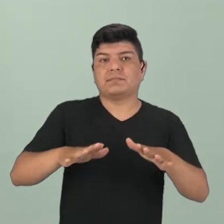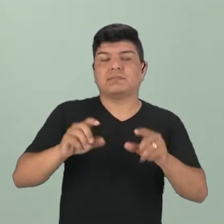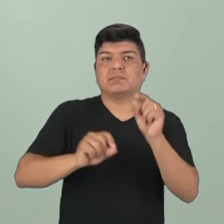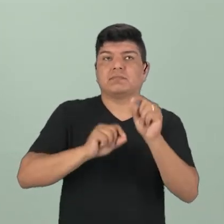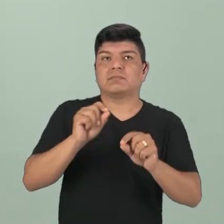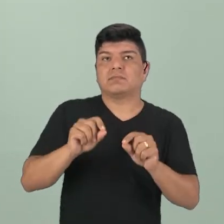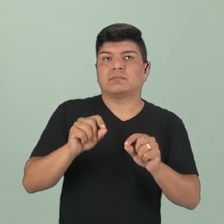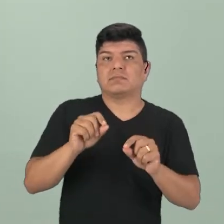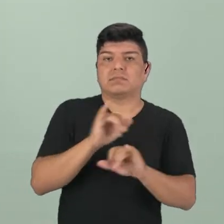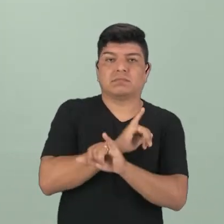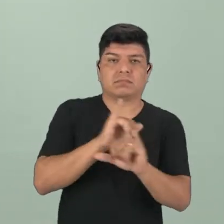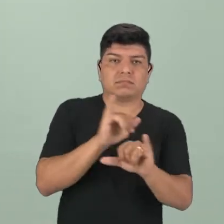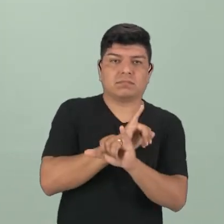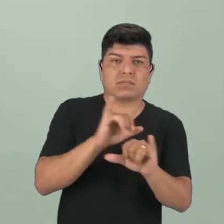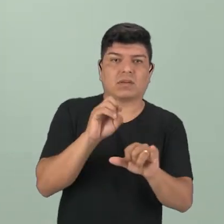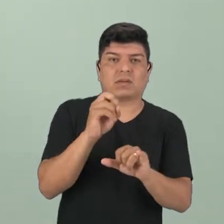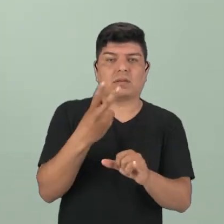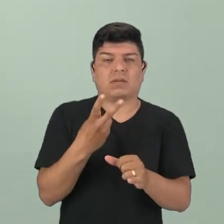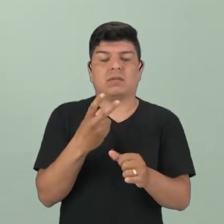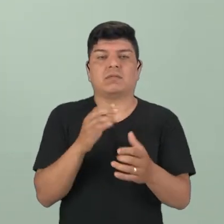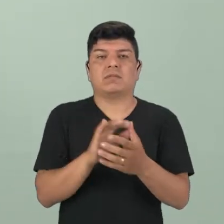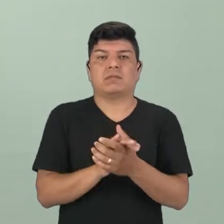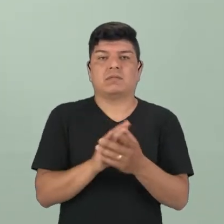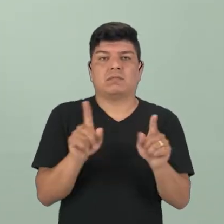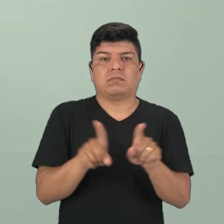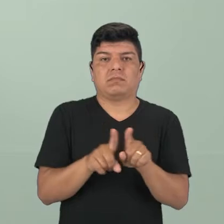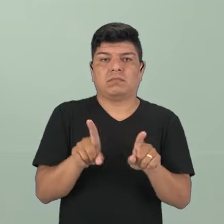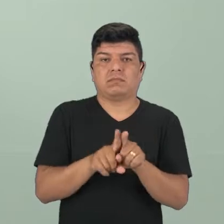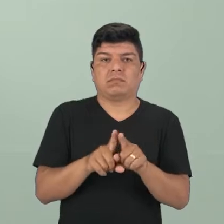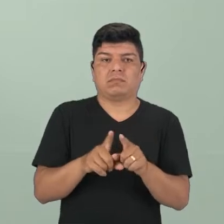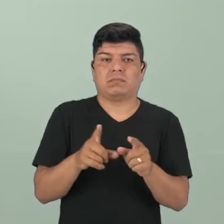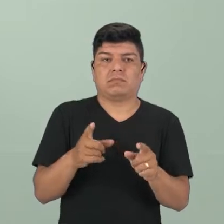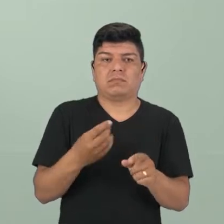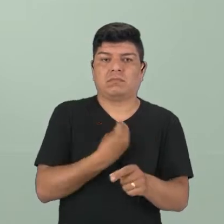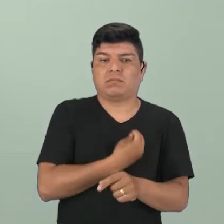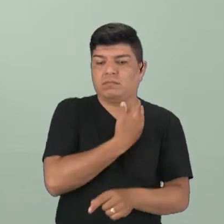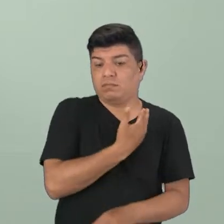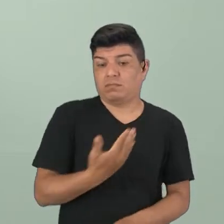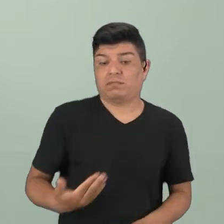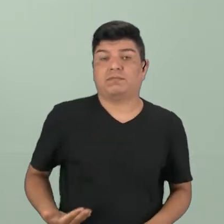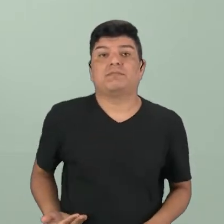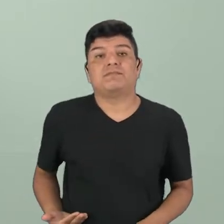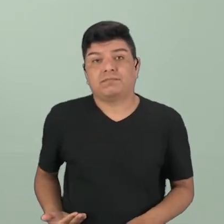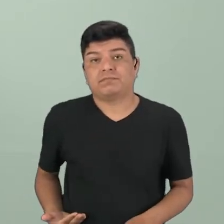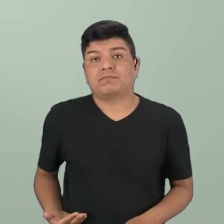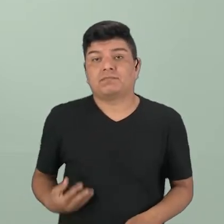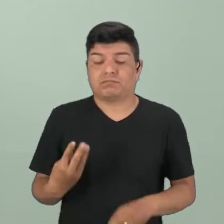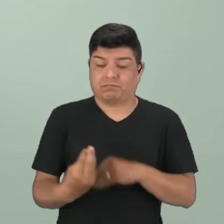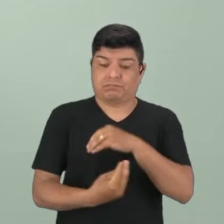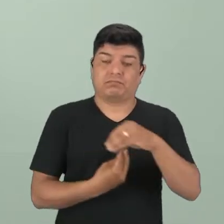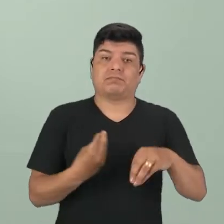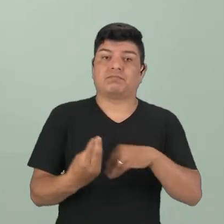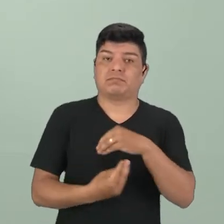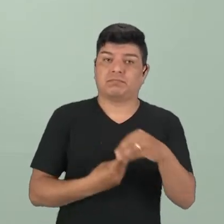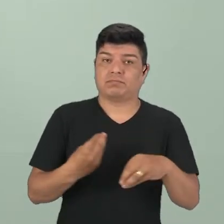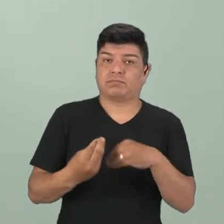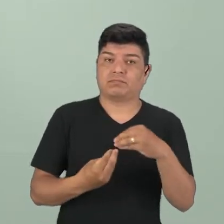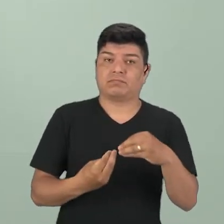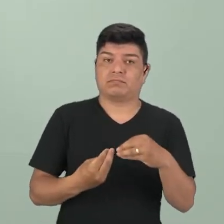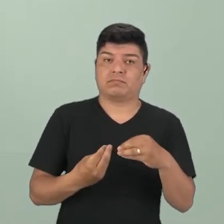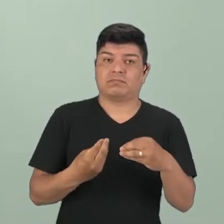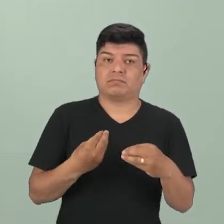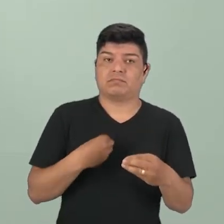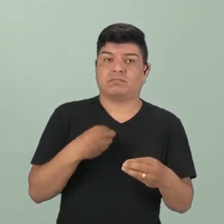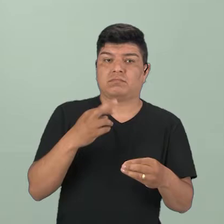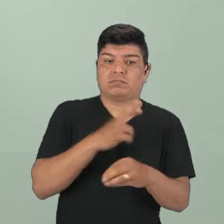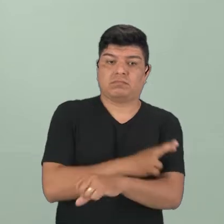faz declarações, ou ele se envolve em setores da vida pública, entendeu? E mistura a